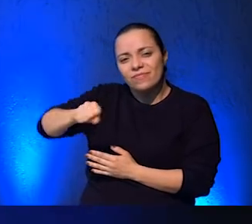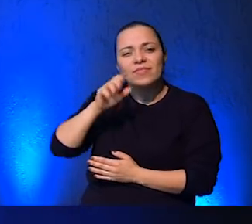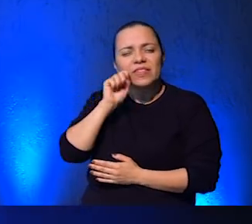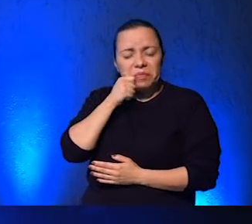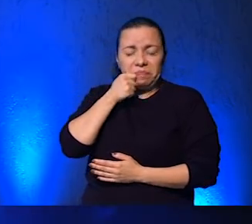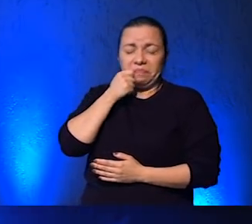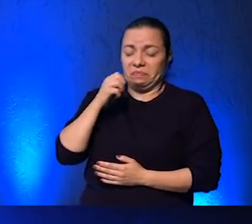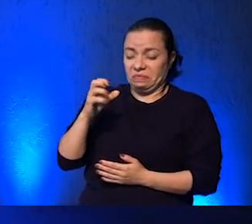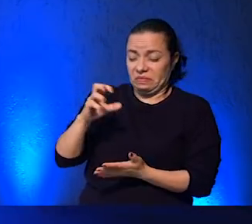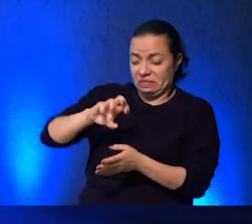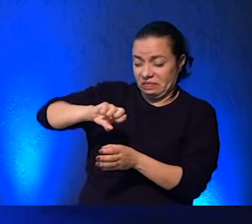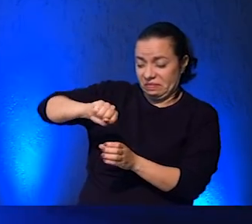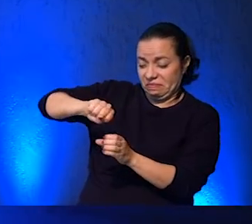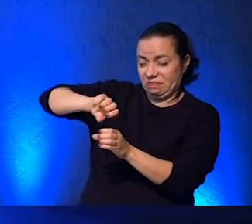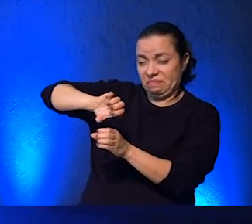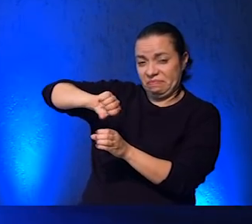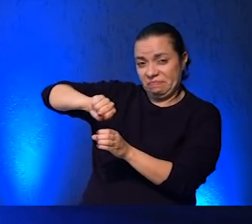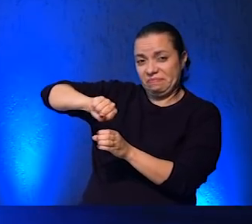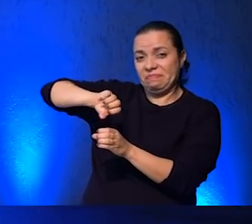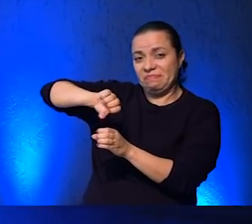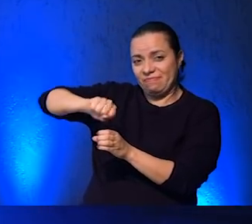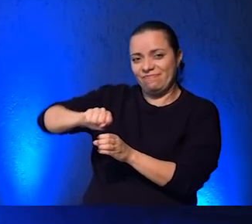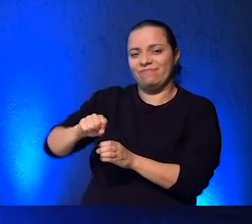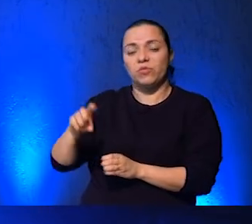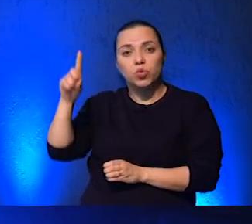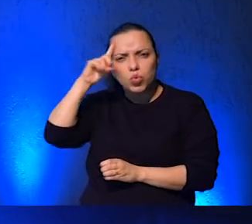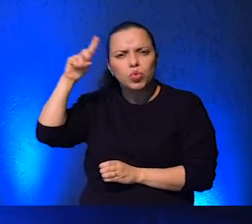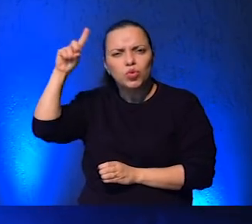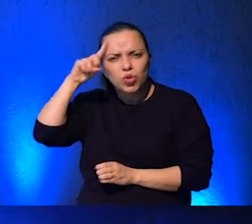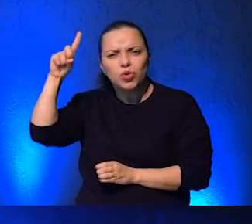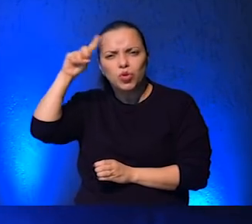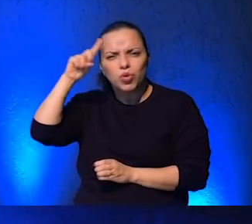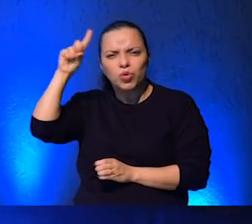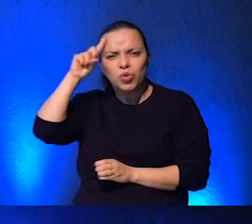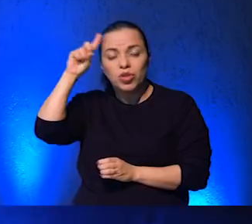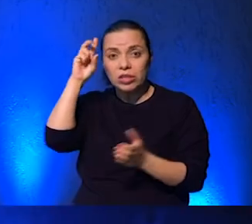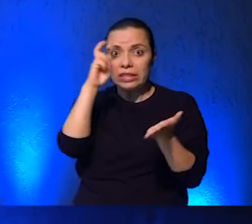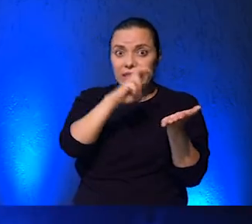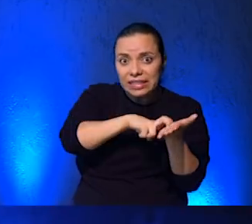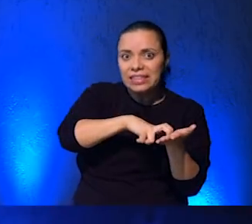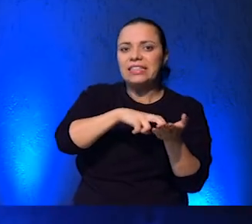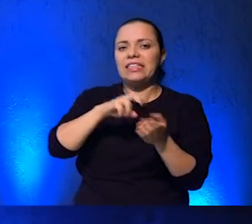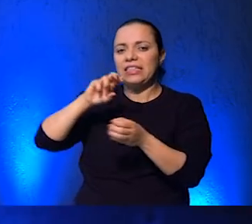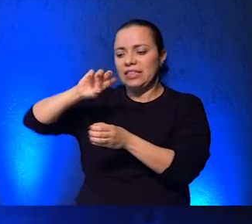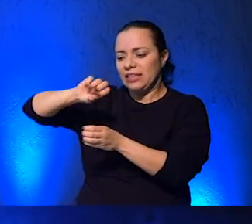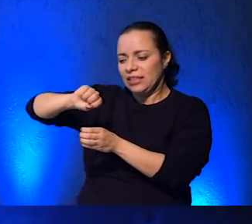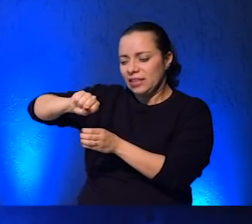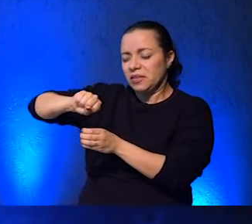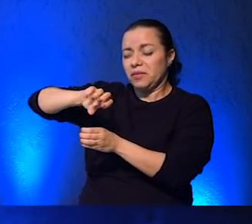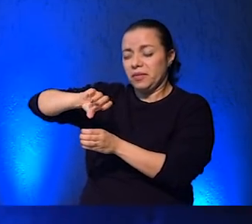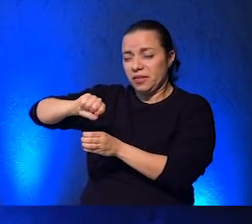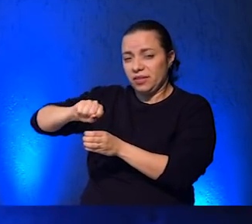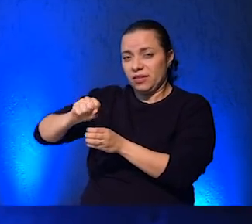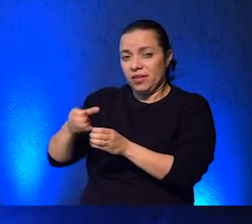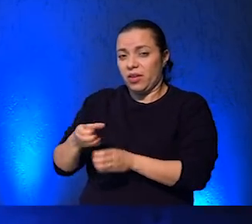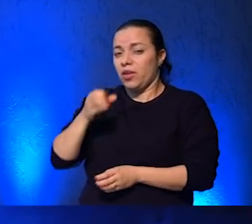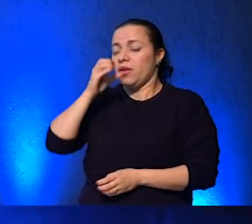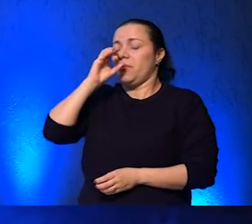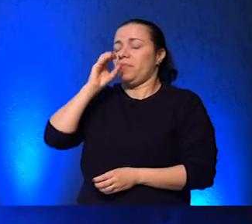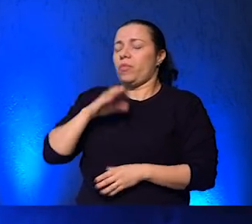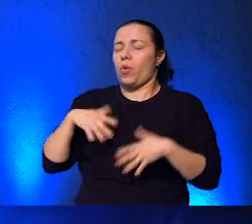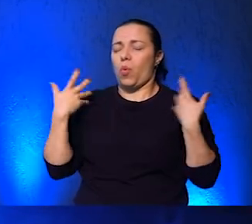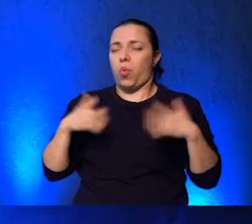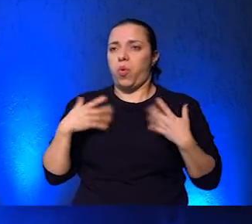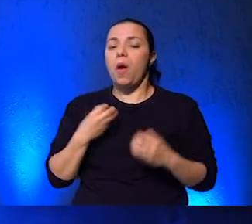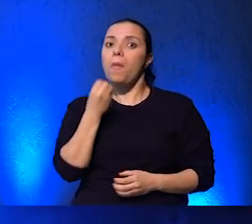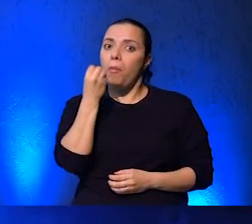toma de manhã cedo um limãozinho tomo limãozinho espremido eu acho que é só um bom hábito para todo mundo para deixar o corpo